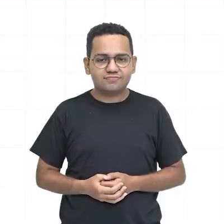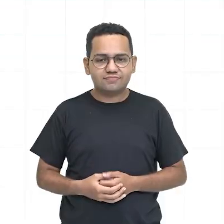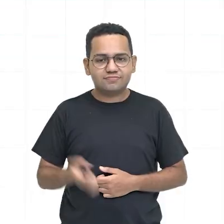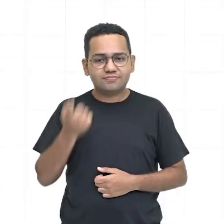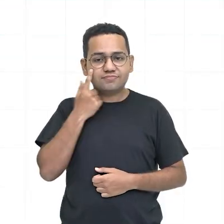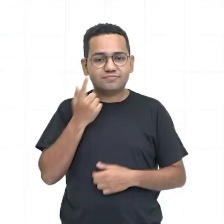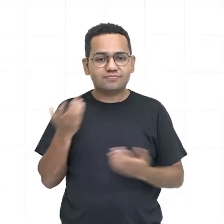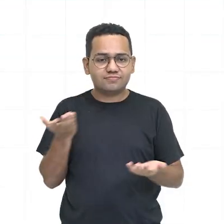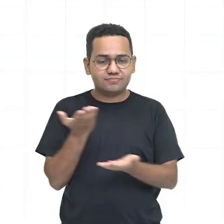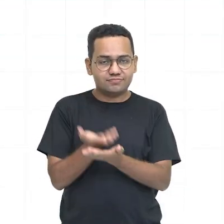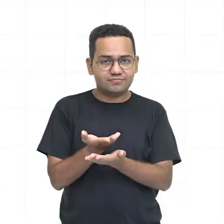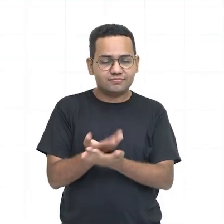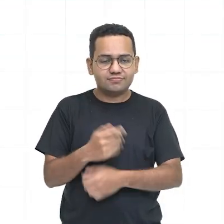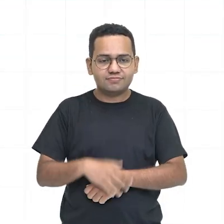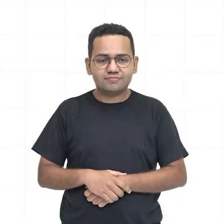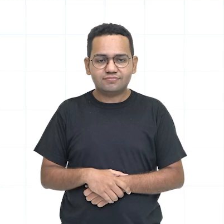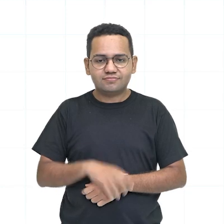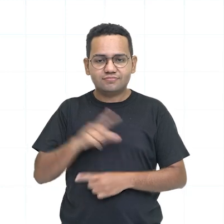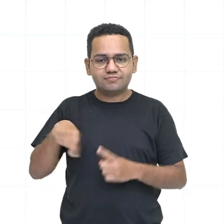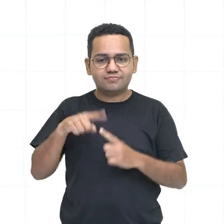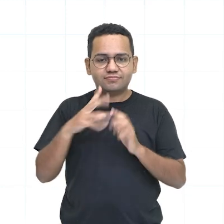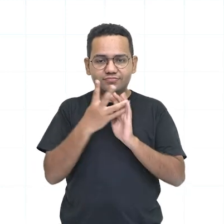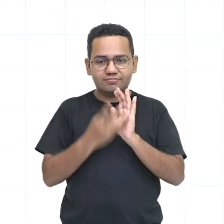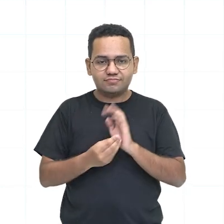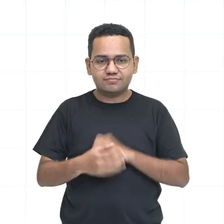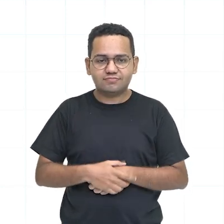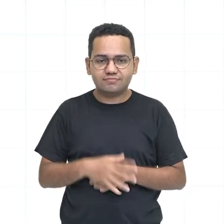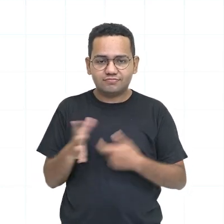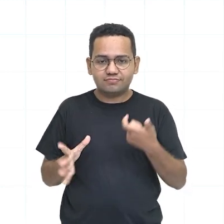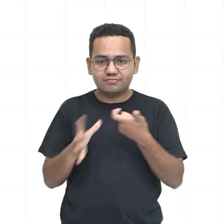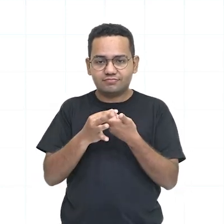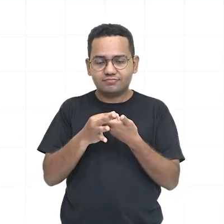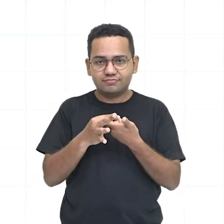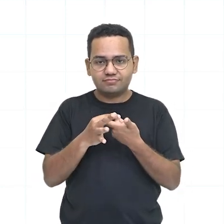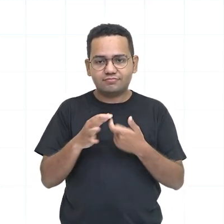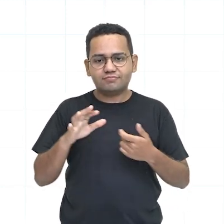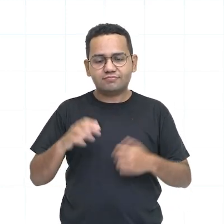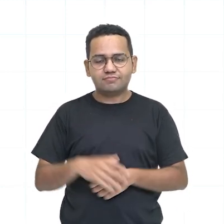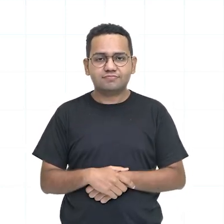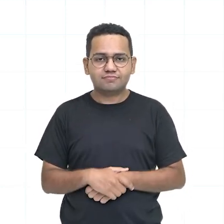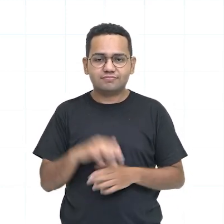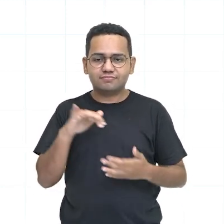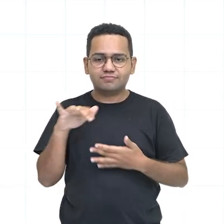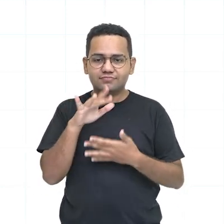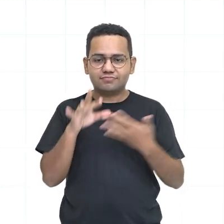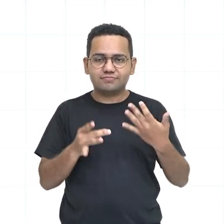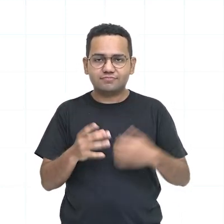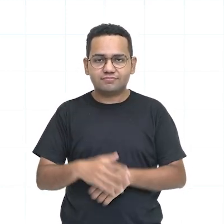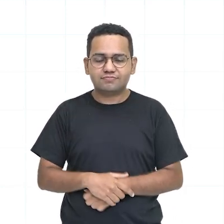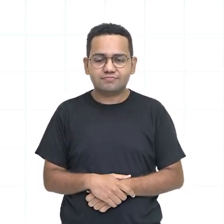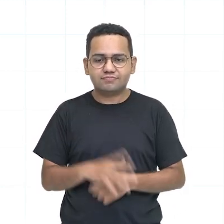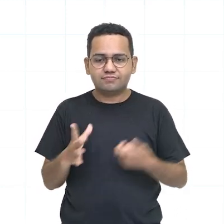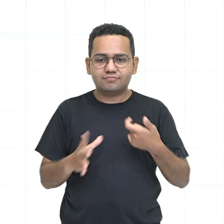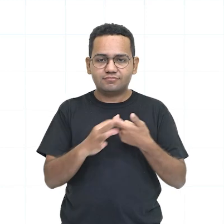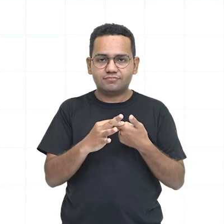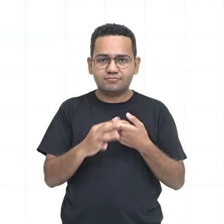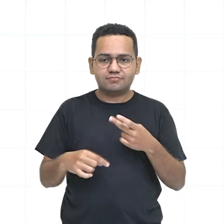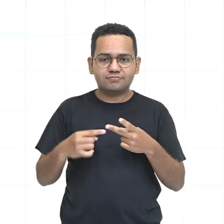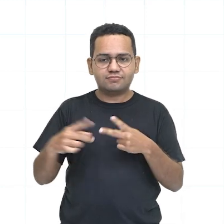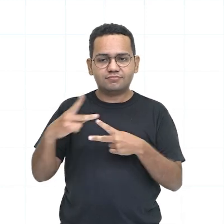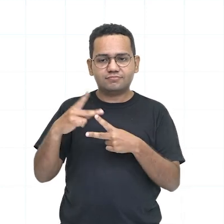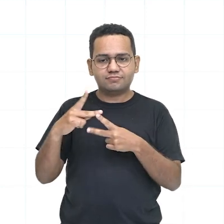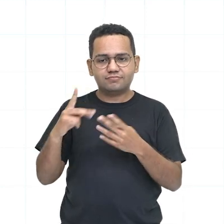hoje. Por falar em aula, olha só o objeto do conhecimento. Conectores, as linking words e o nosso detalhamento,